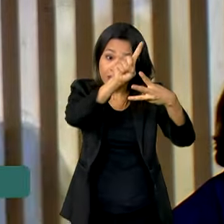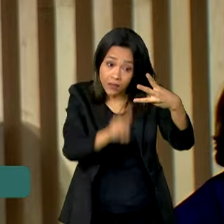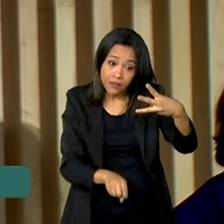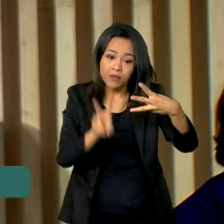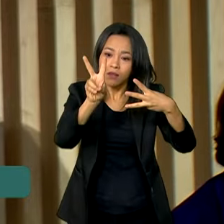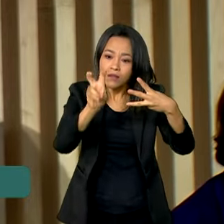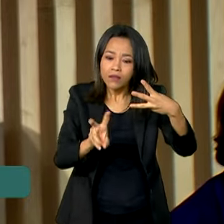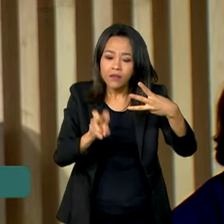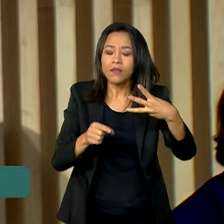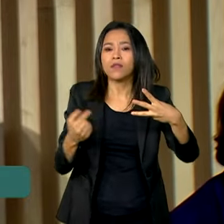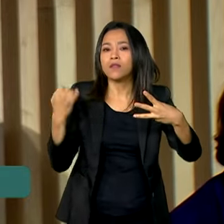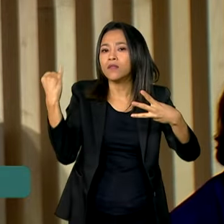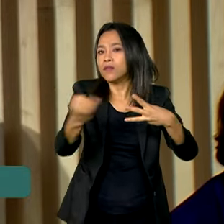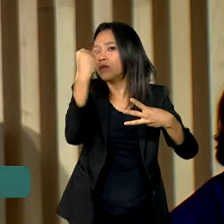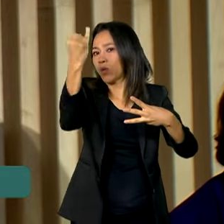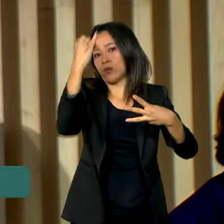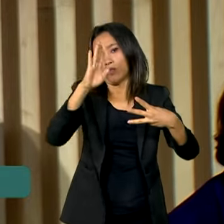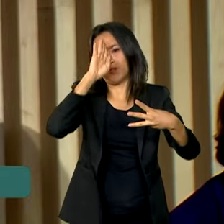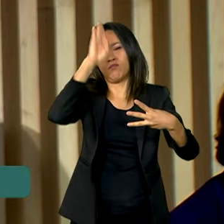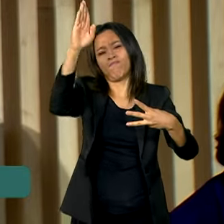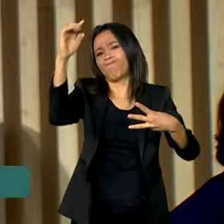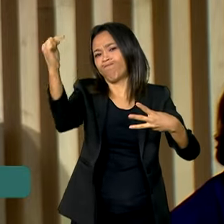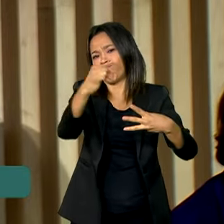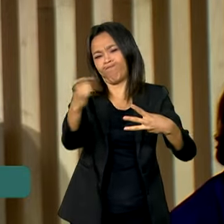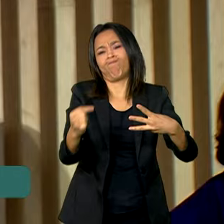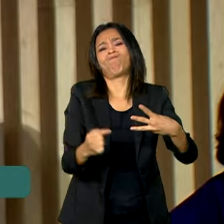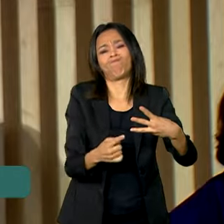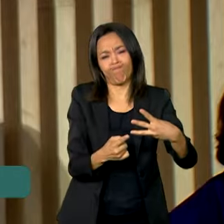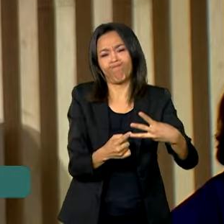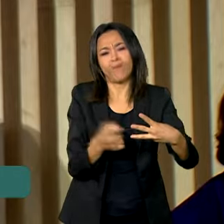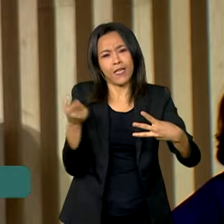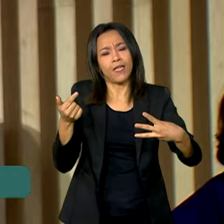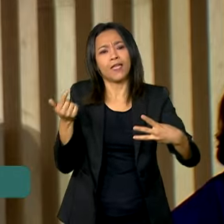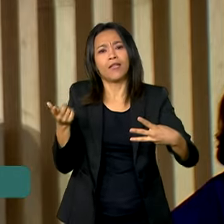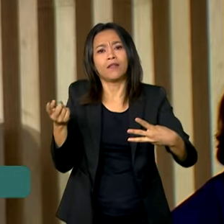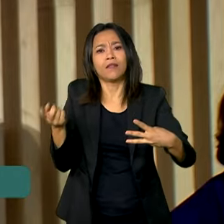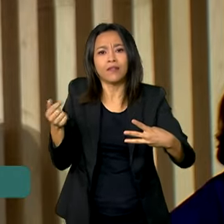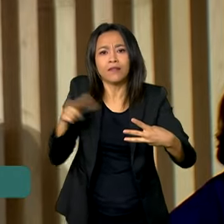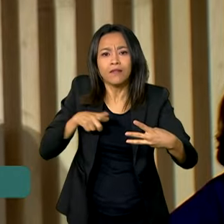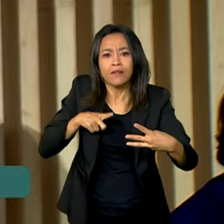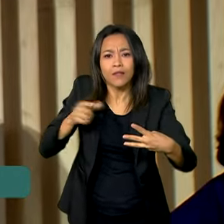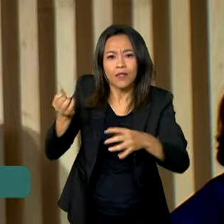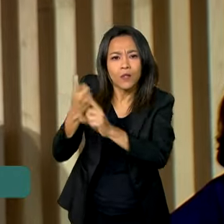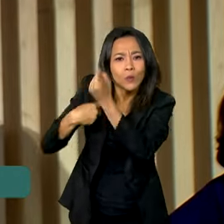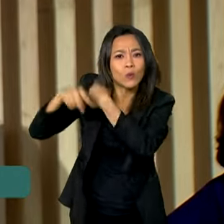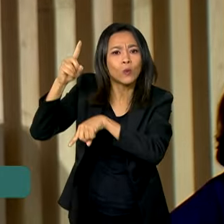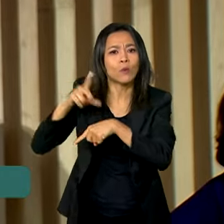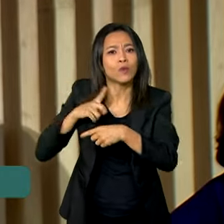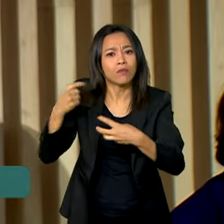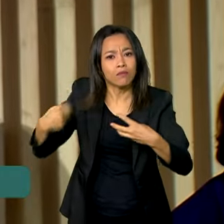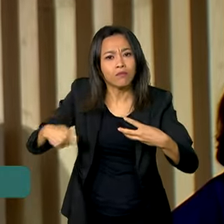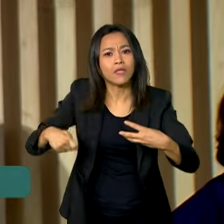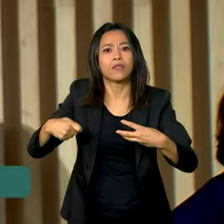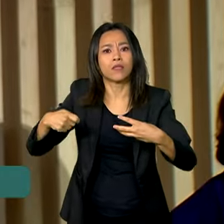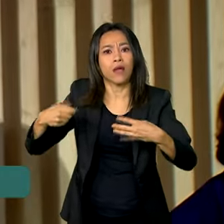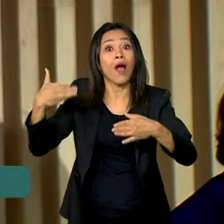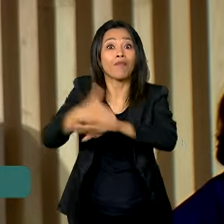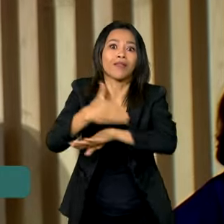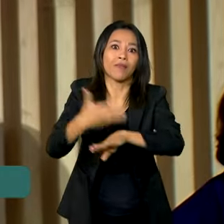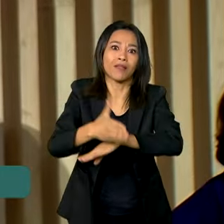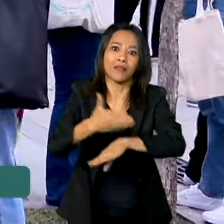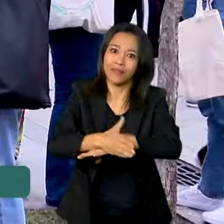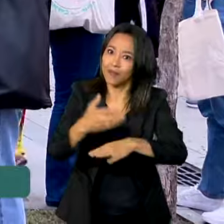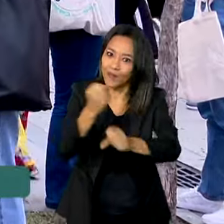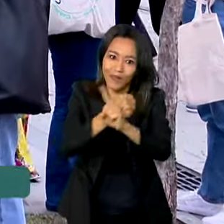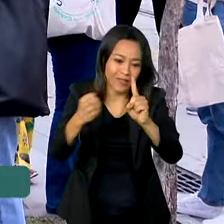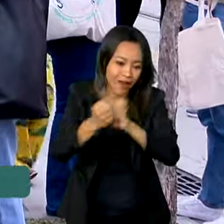são muito importantes e não poderiam haver e ter sucesso se não houvesse uma dimensão social nas